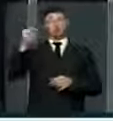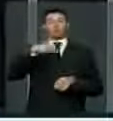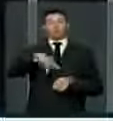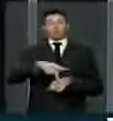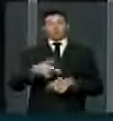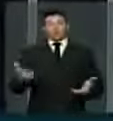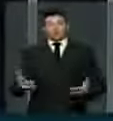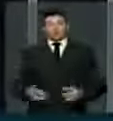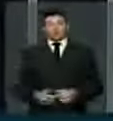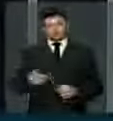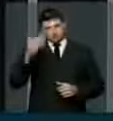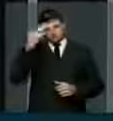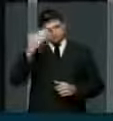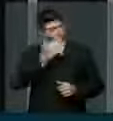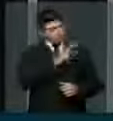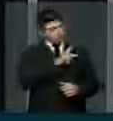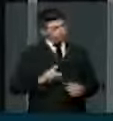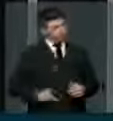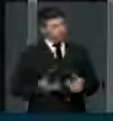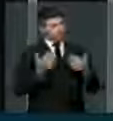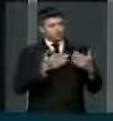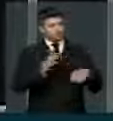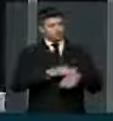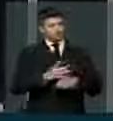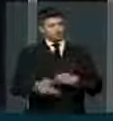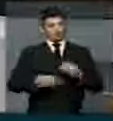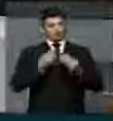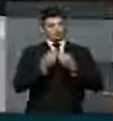então a todos muito obrigado senhor presidente agradecer pelo tempo a mim concedido